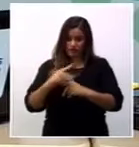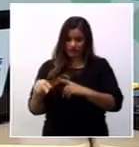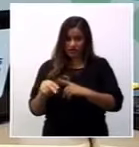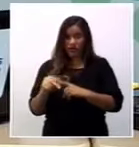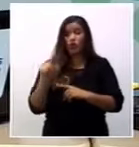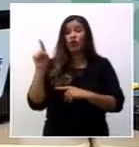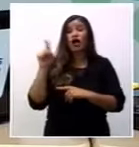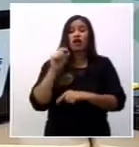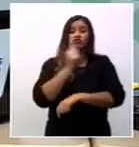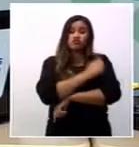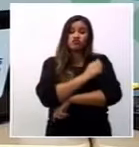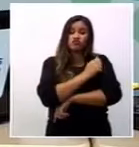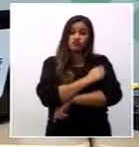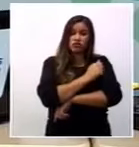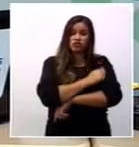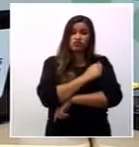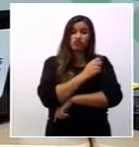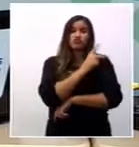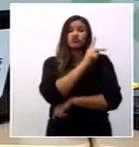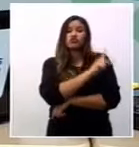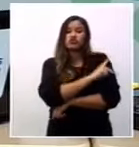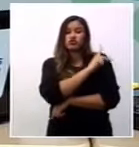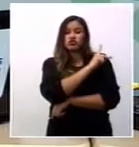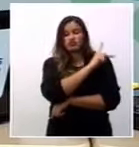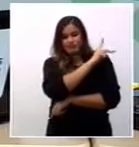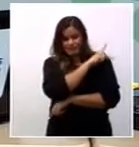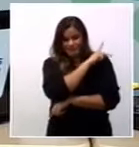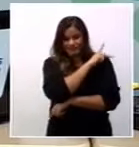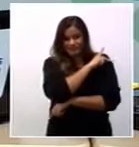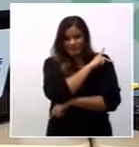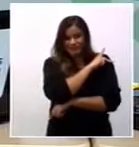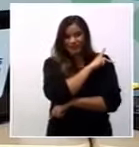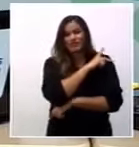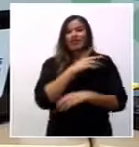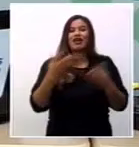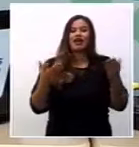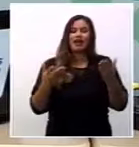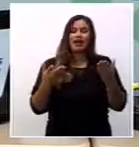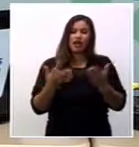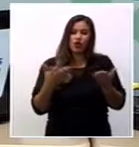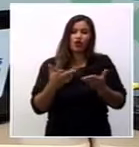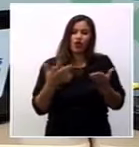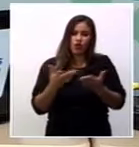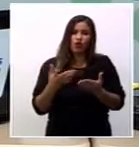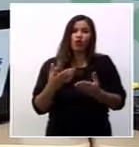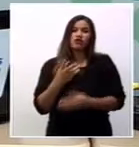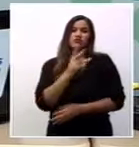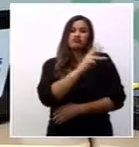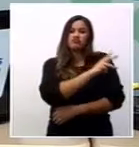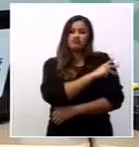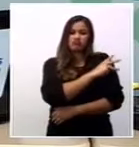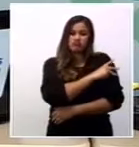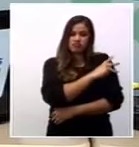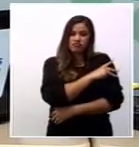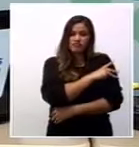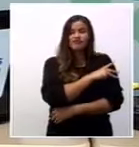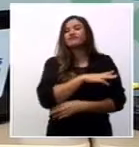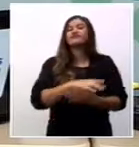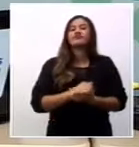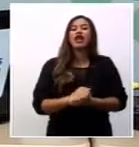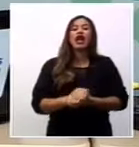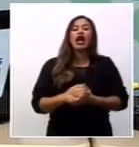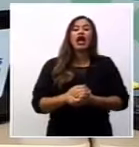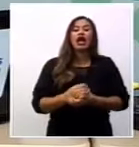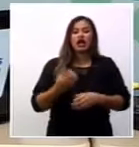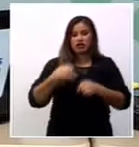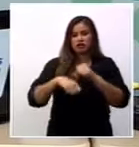os alunos da segunda série do ensino médio, que agora estão na terceira série do ensino médio, eles elaboraram uma revista,